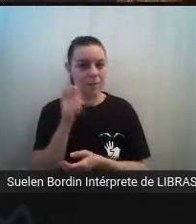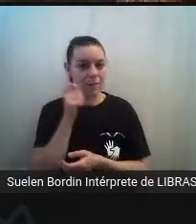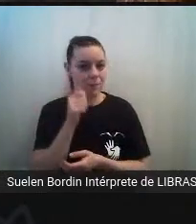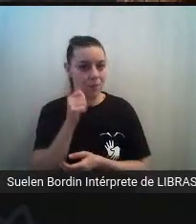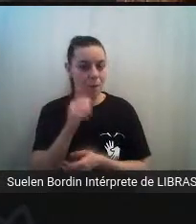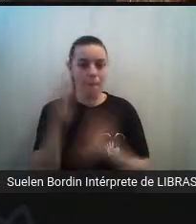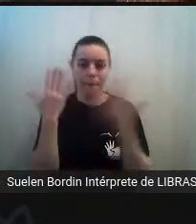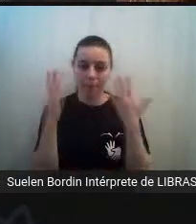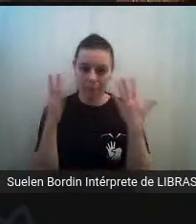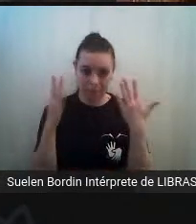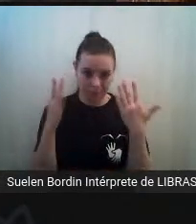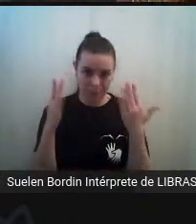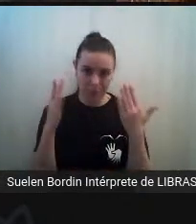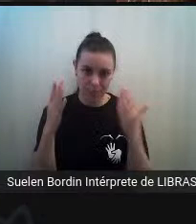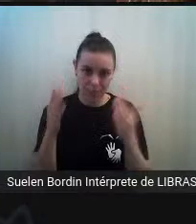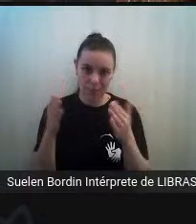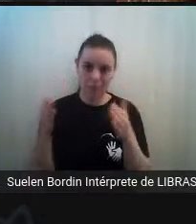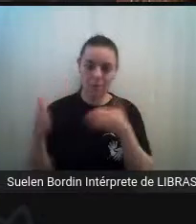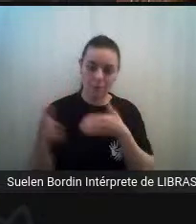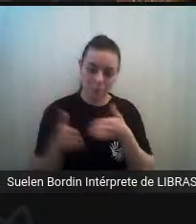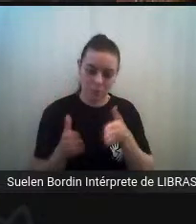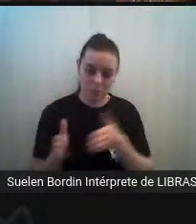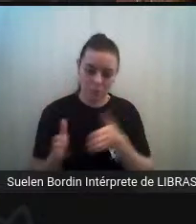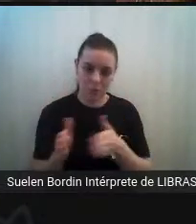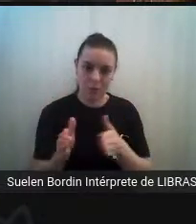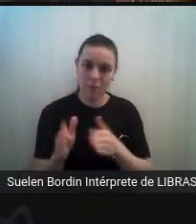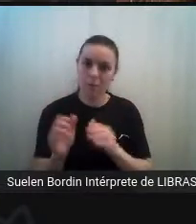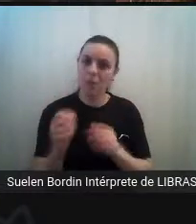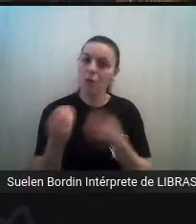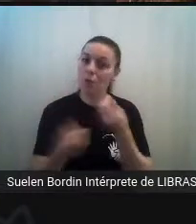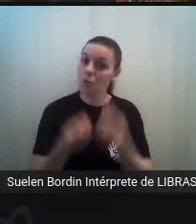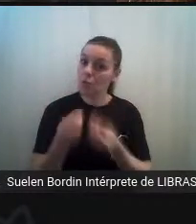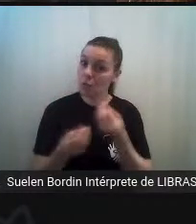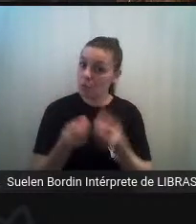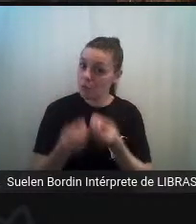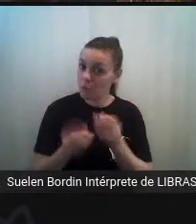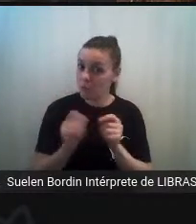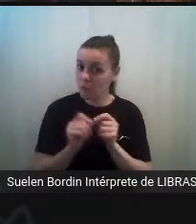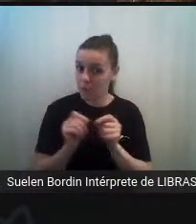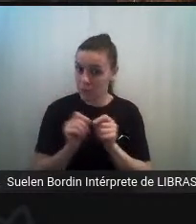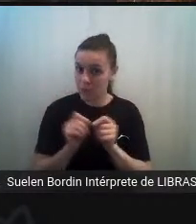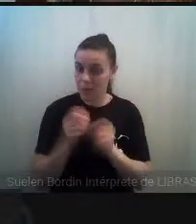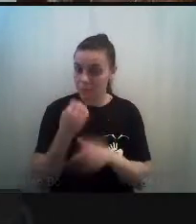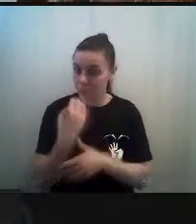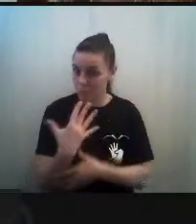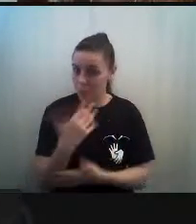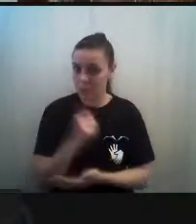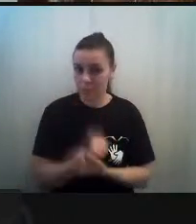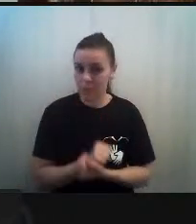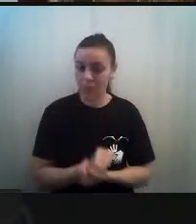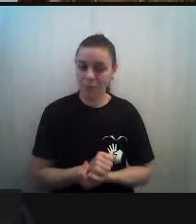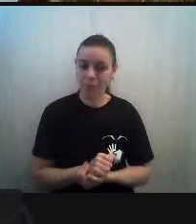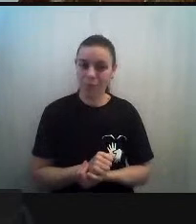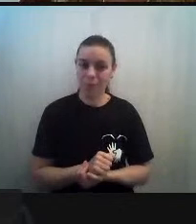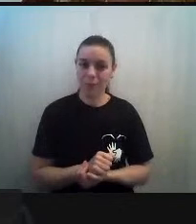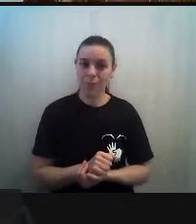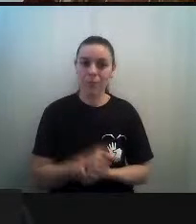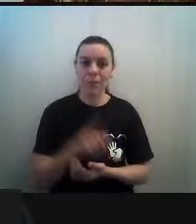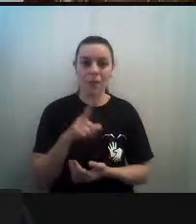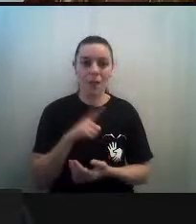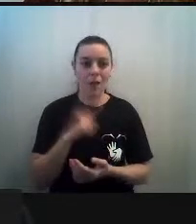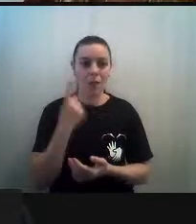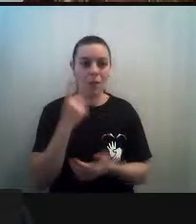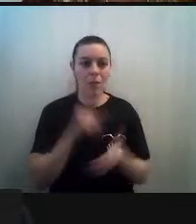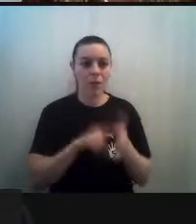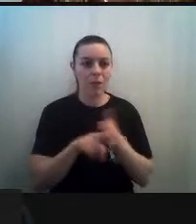parabéns, né, pela trajetória e pela maneira como elas conseguem trazer isso para a gente, muito bom. Ó, tem uma pergunta aqui que eu quero